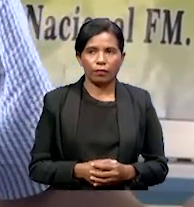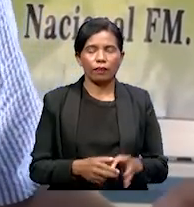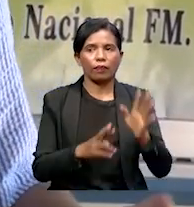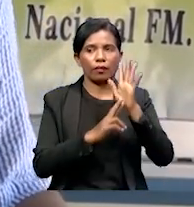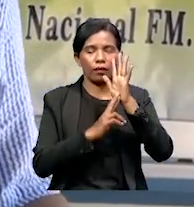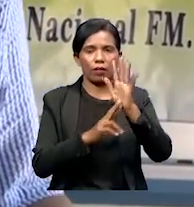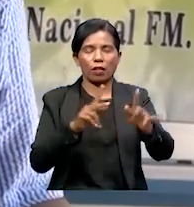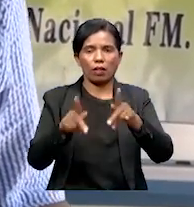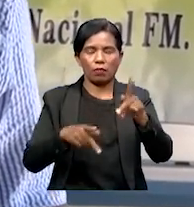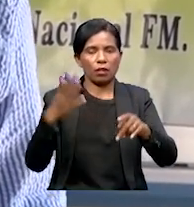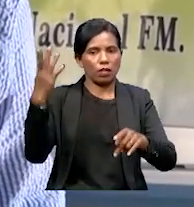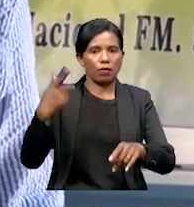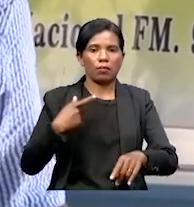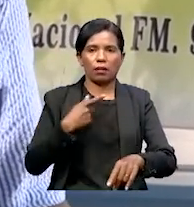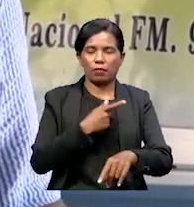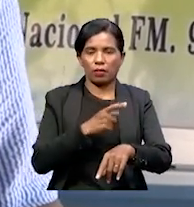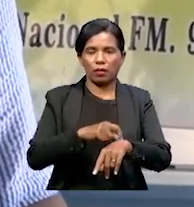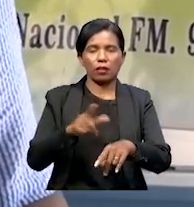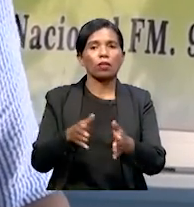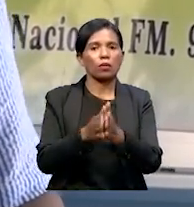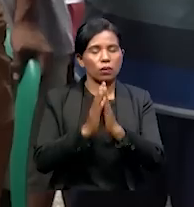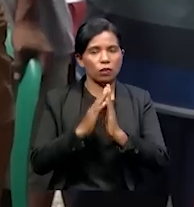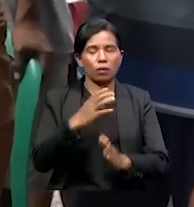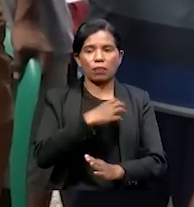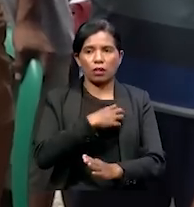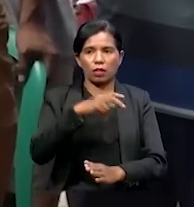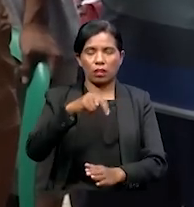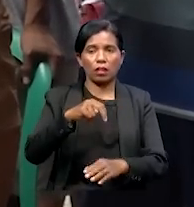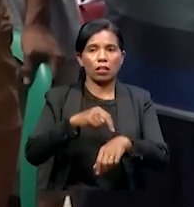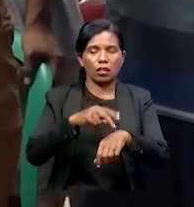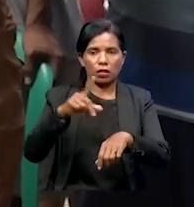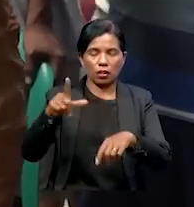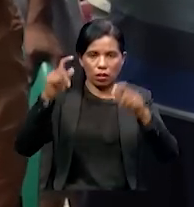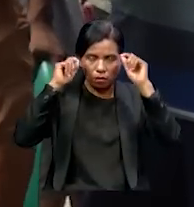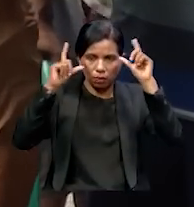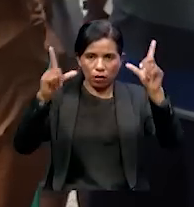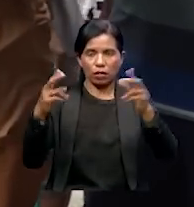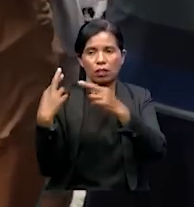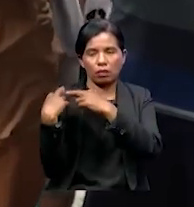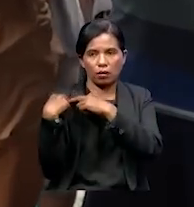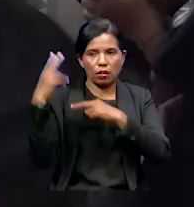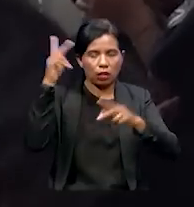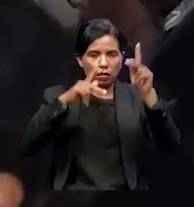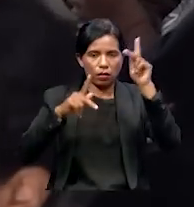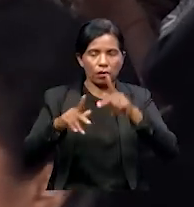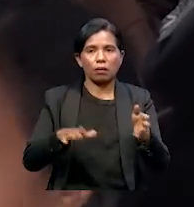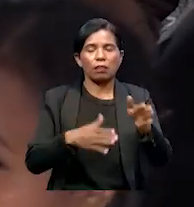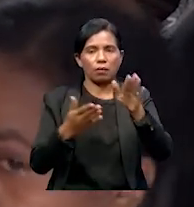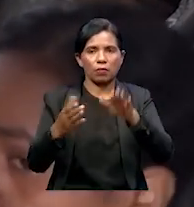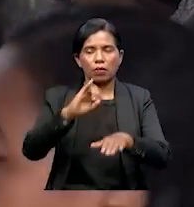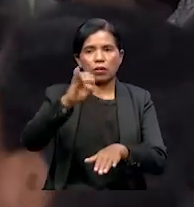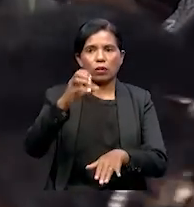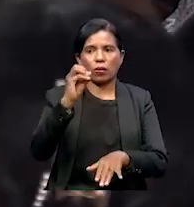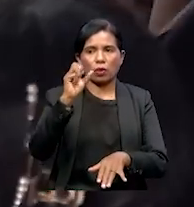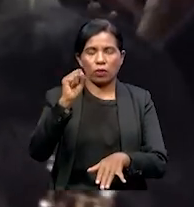Representante povo e a Parlamento Nacional, Russo Polícia Nacional Timor-Leste, ato responsabiliza ba caso Matebian, José Bernardo